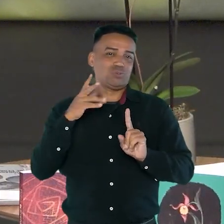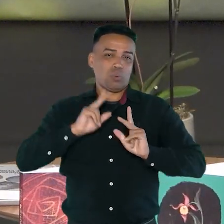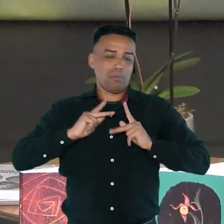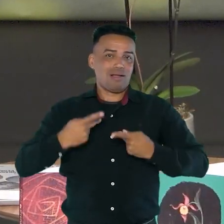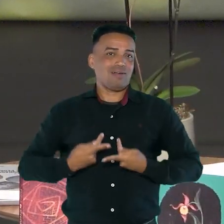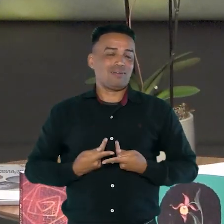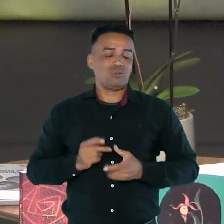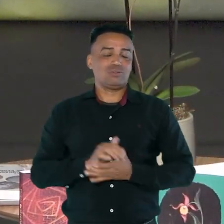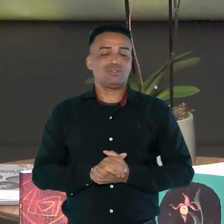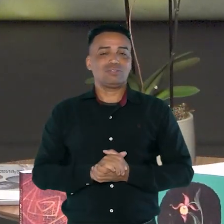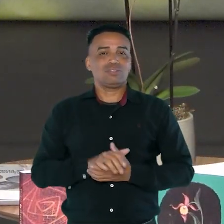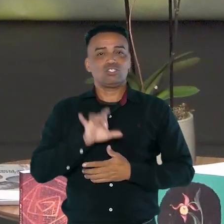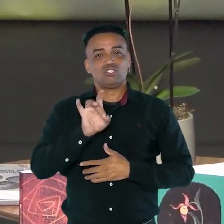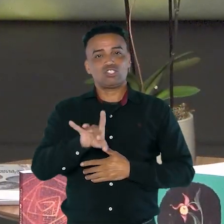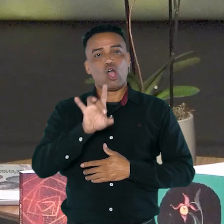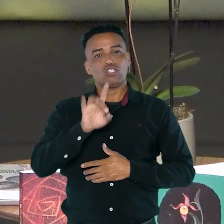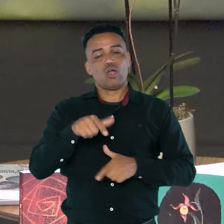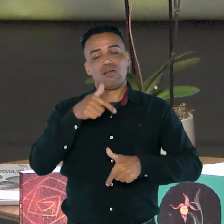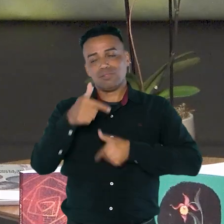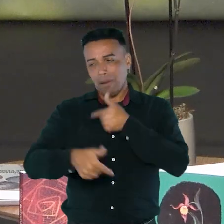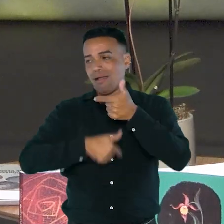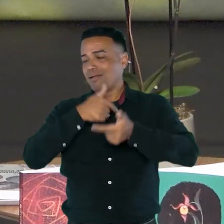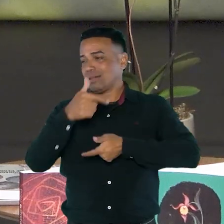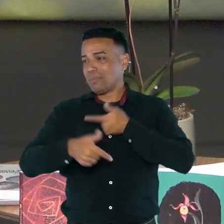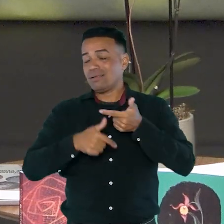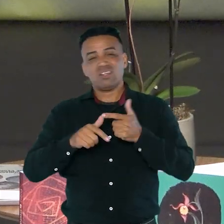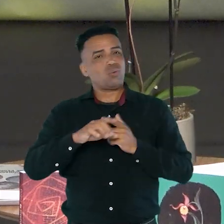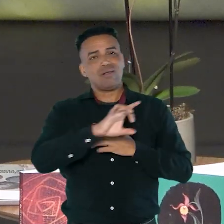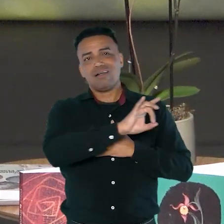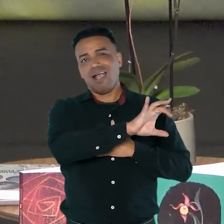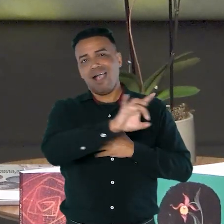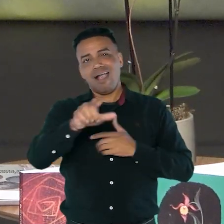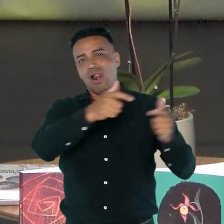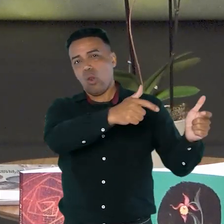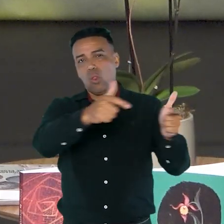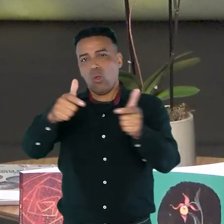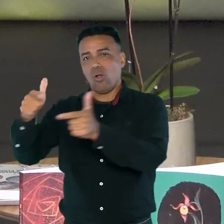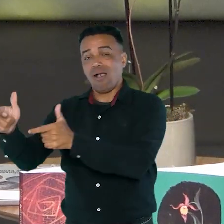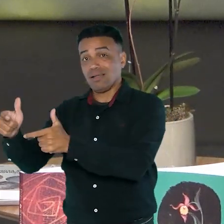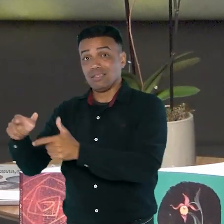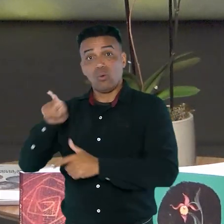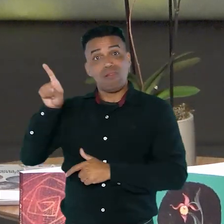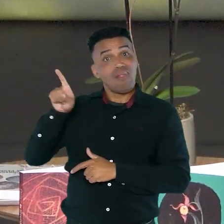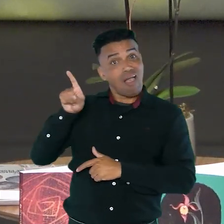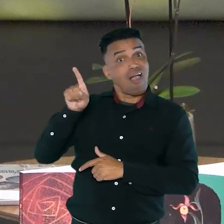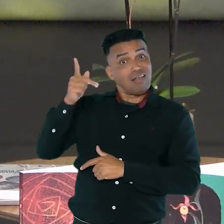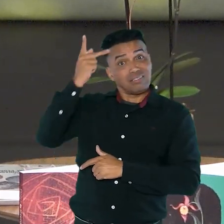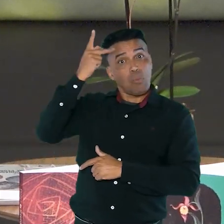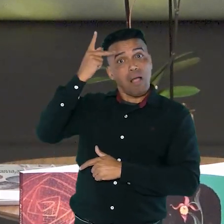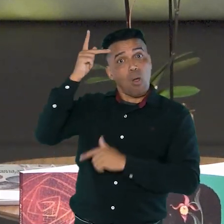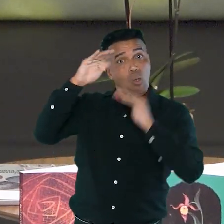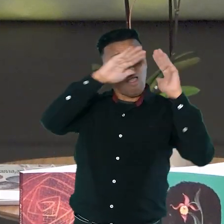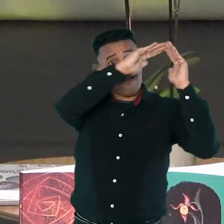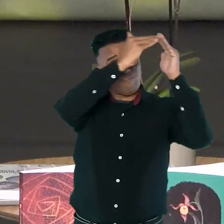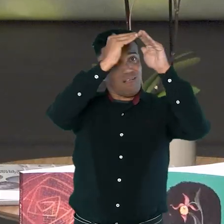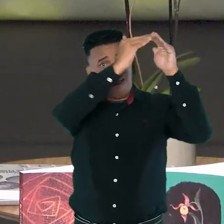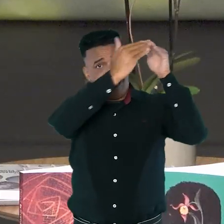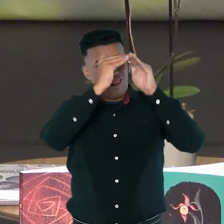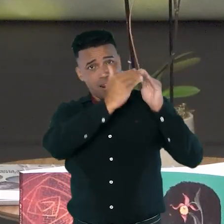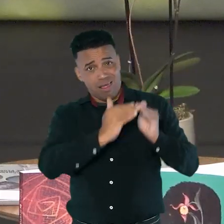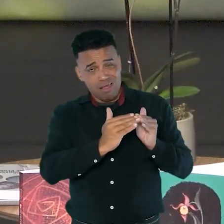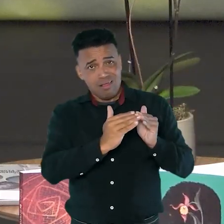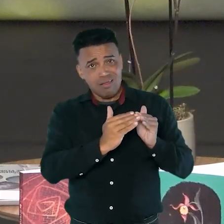trabalho. Então, cada lugar é um lugar, mas assim, na periferia de São Paulo eu vejo muito isso.